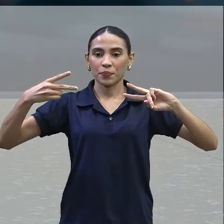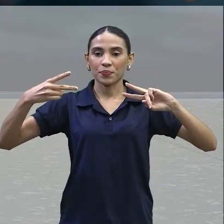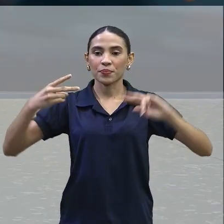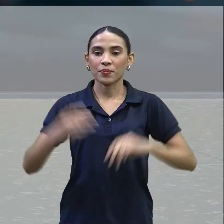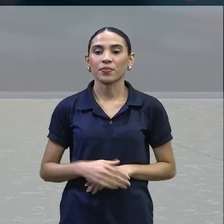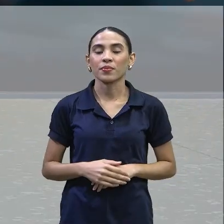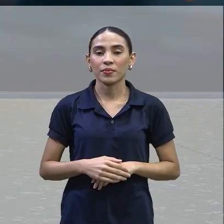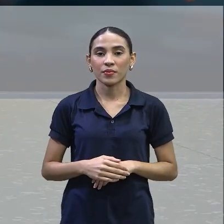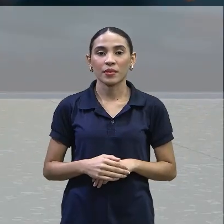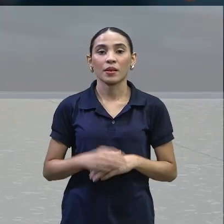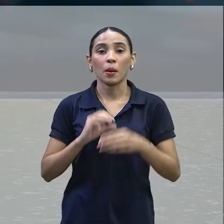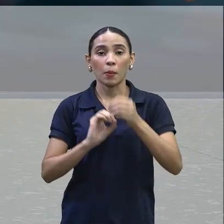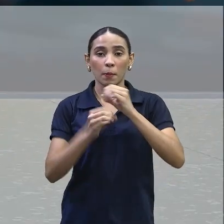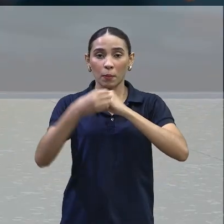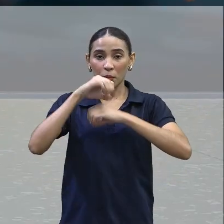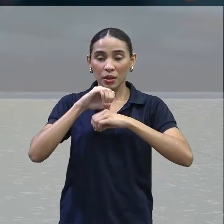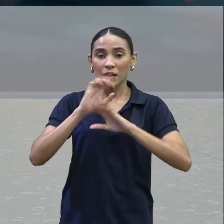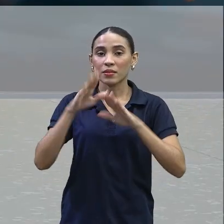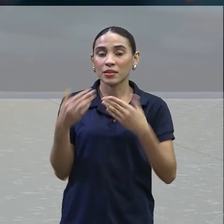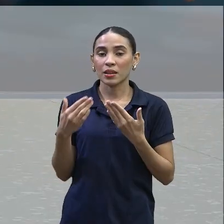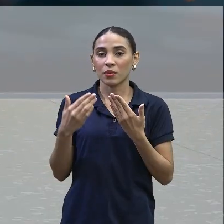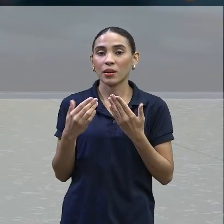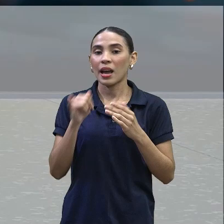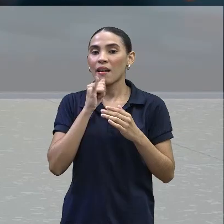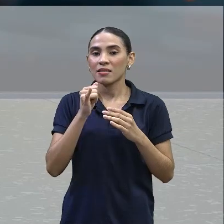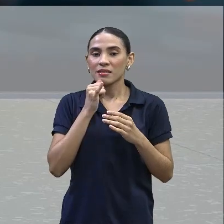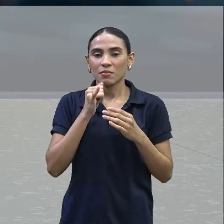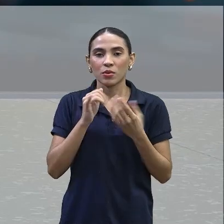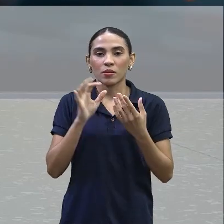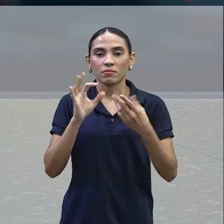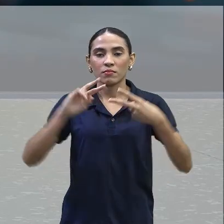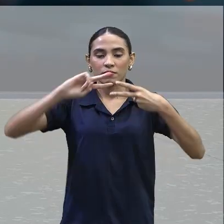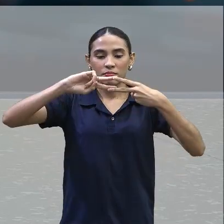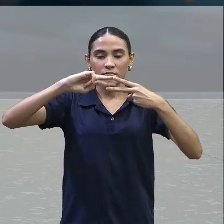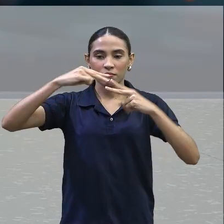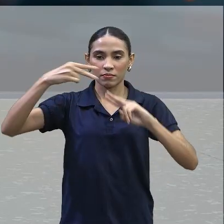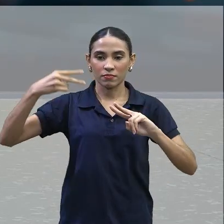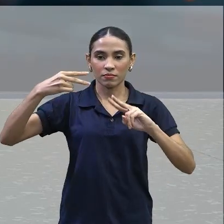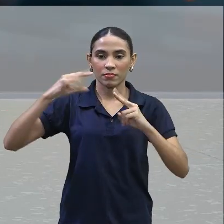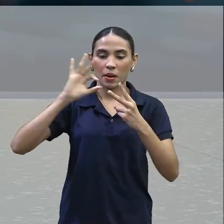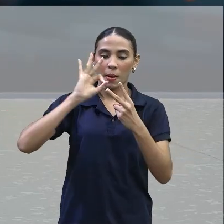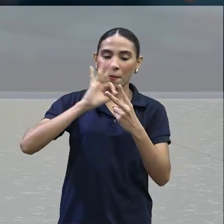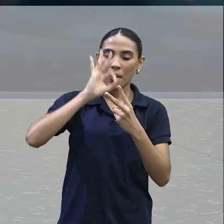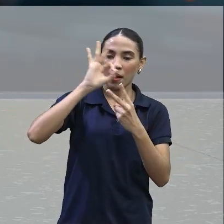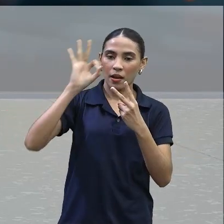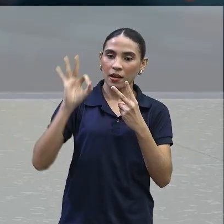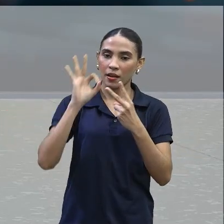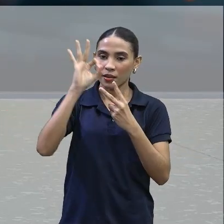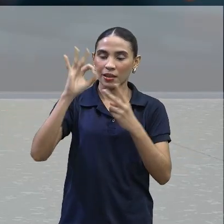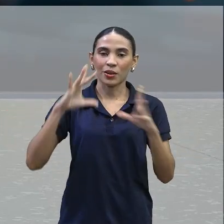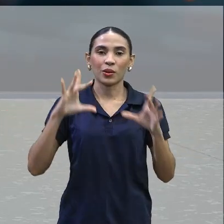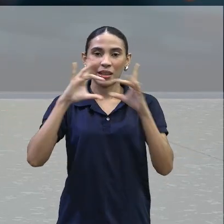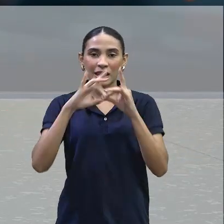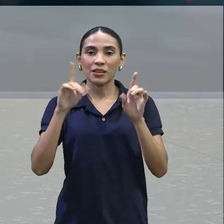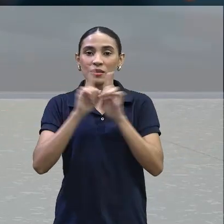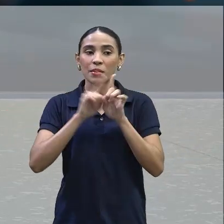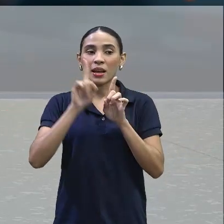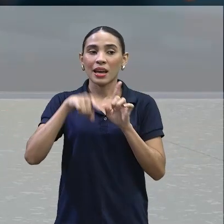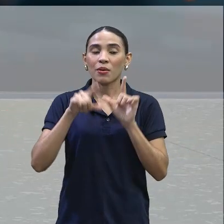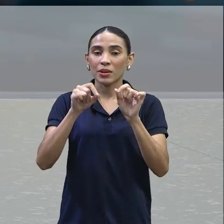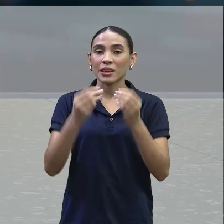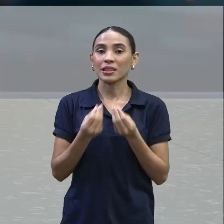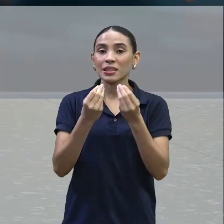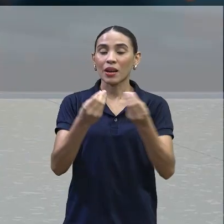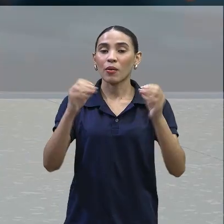moléculas, esses nucleotídeos que estão distribuídos ali em pontes conectados é que